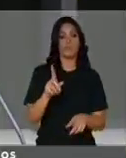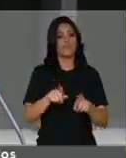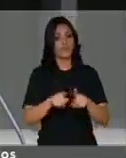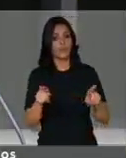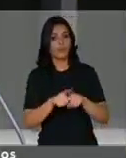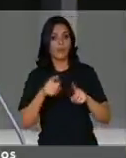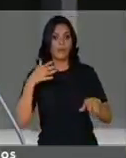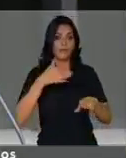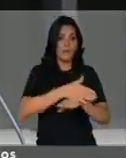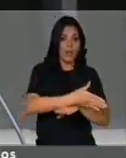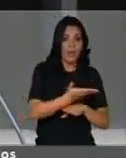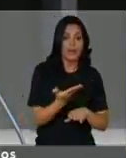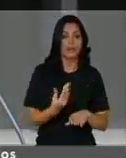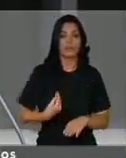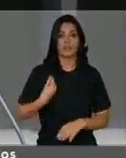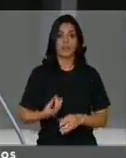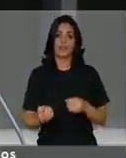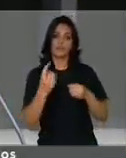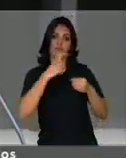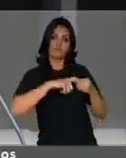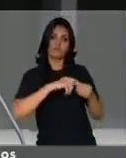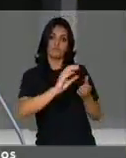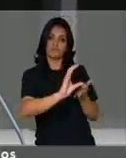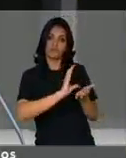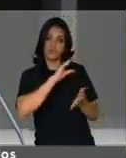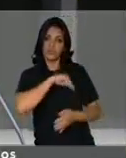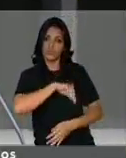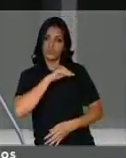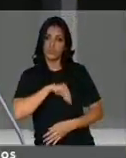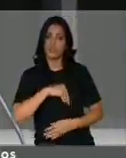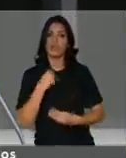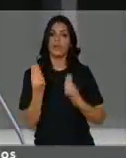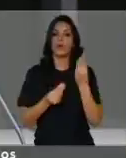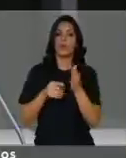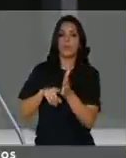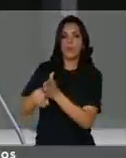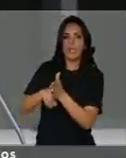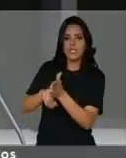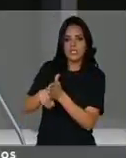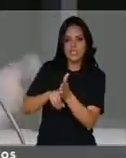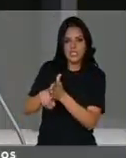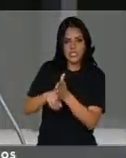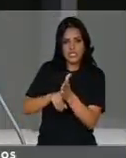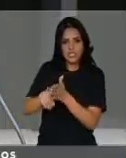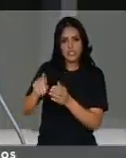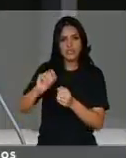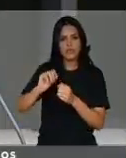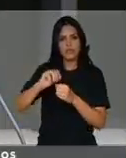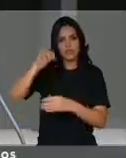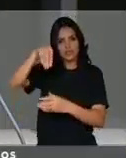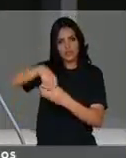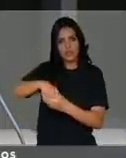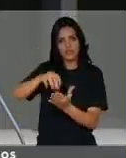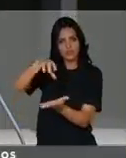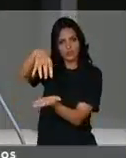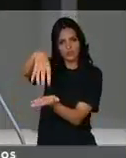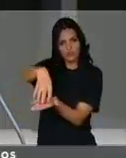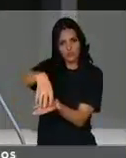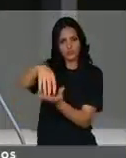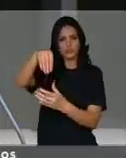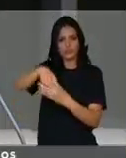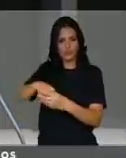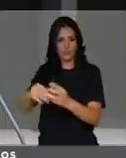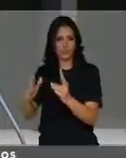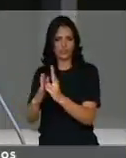participação, retorno prático e de dividendo resultante das pesquisas realizadas em seus